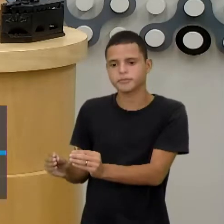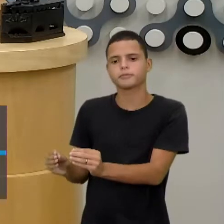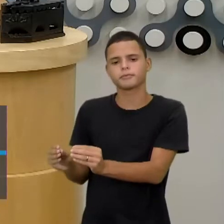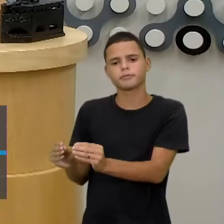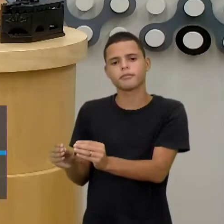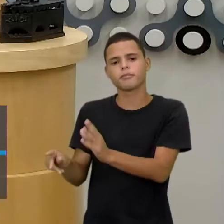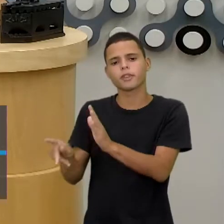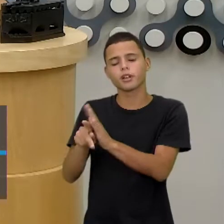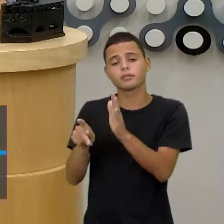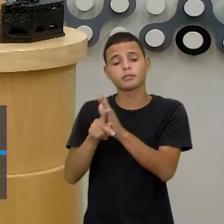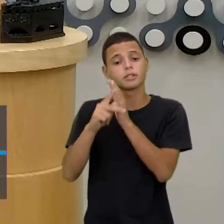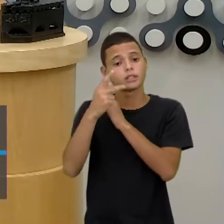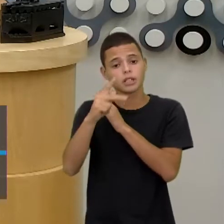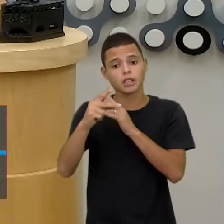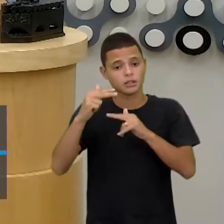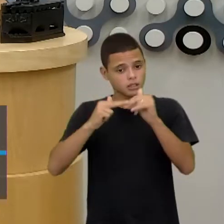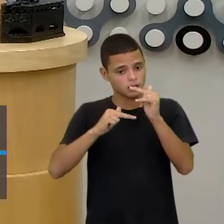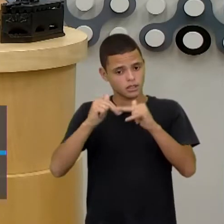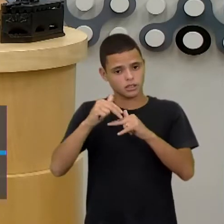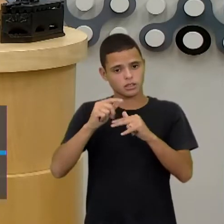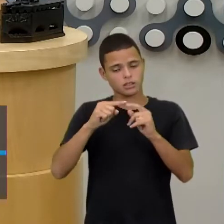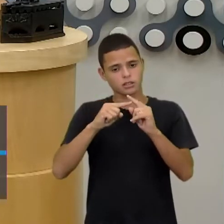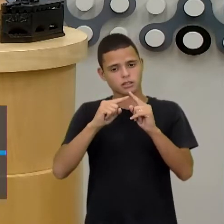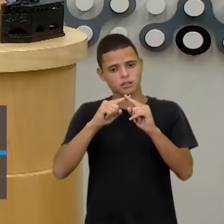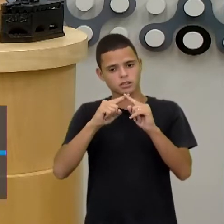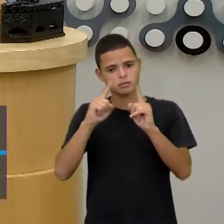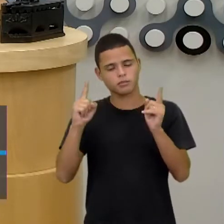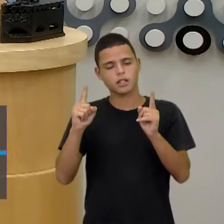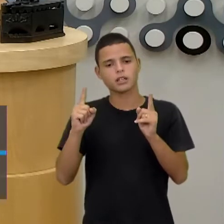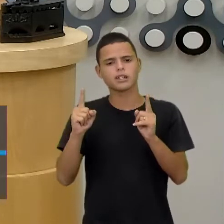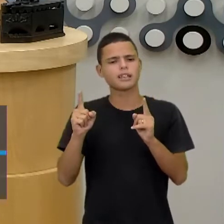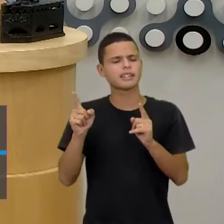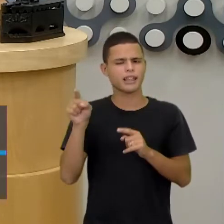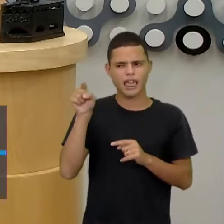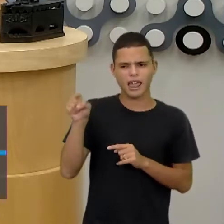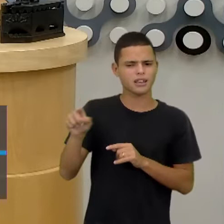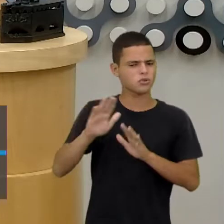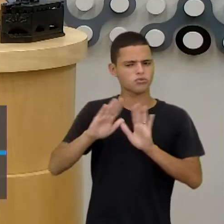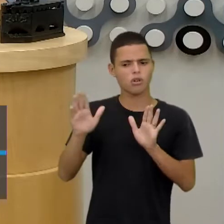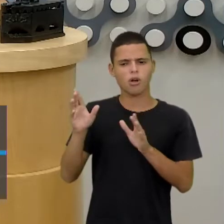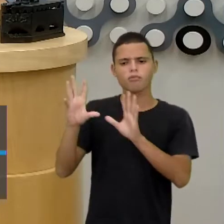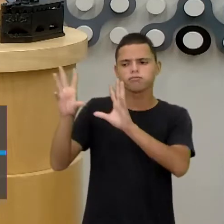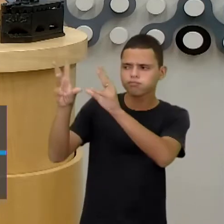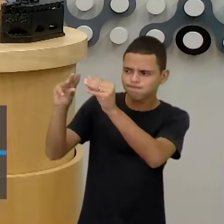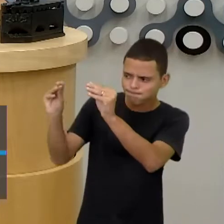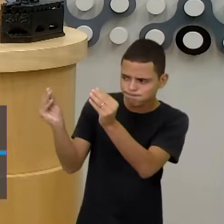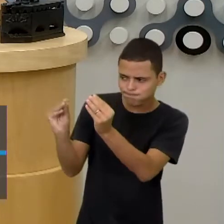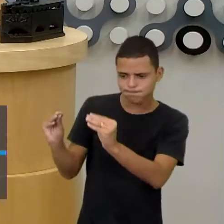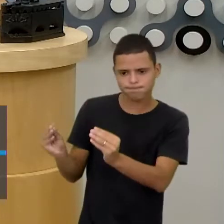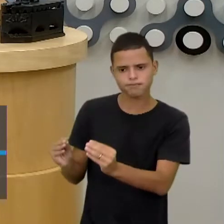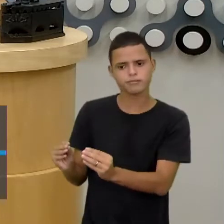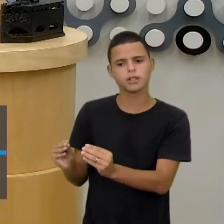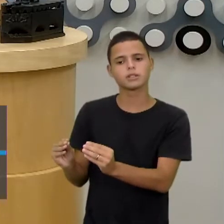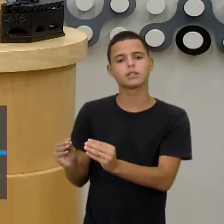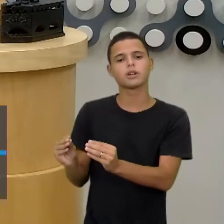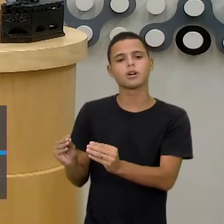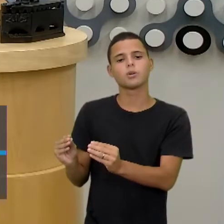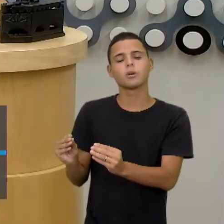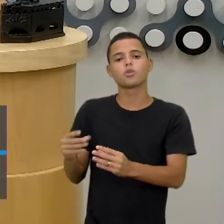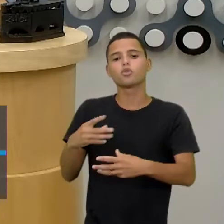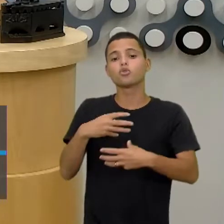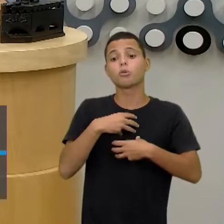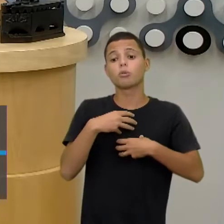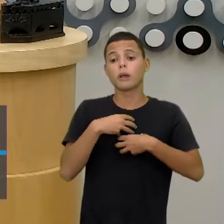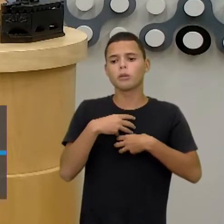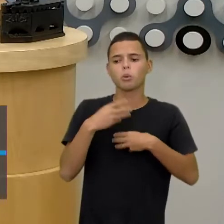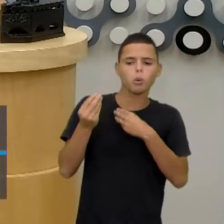patrimônio imaterial a boneca, mas olha só, não a boneca em si, né? Não a cerâmica em si, mas o jeito de